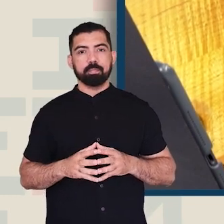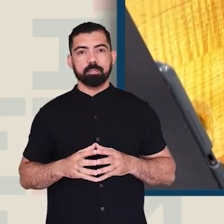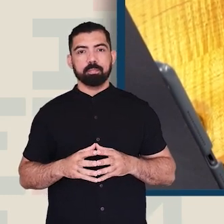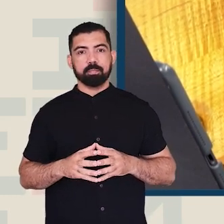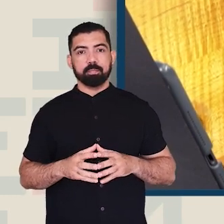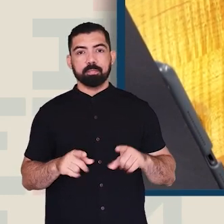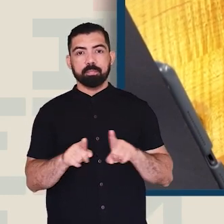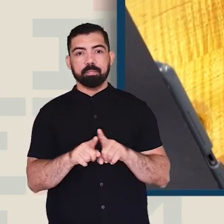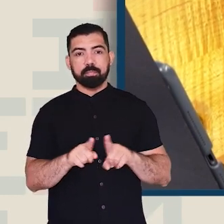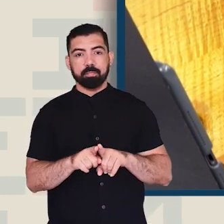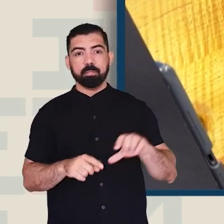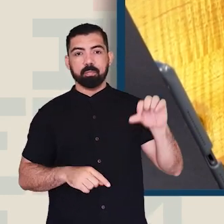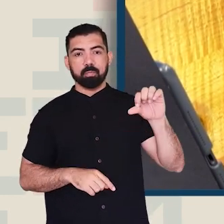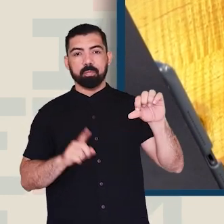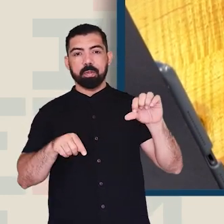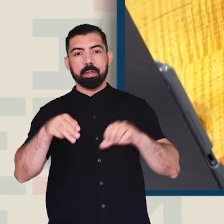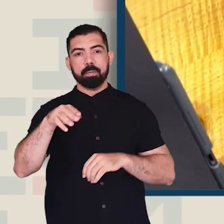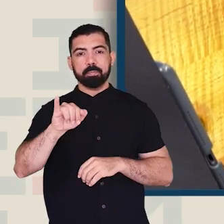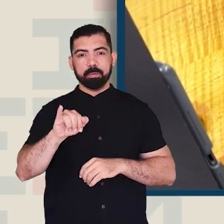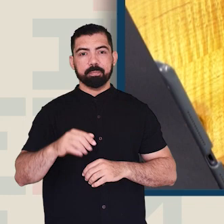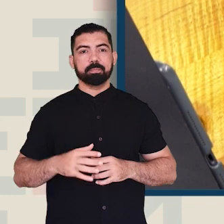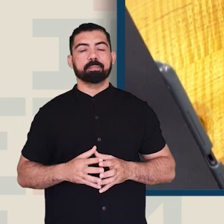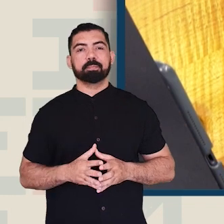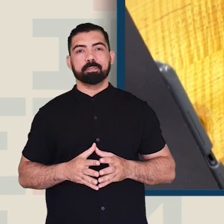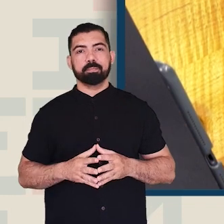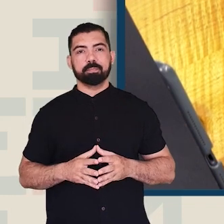e na nona casa o Mi, né?